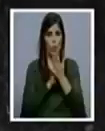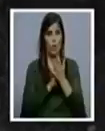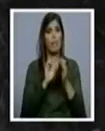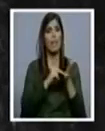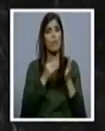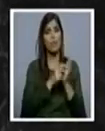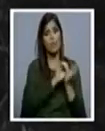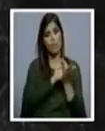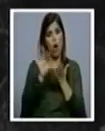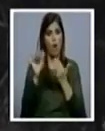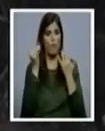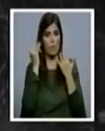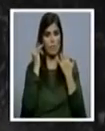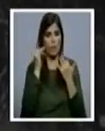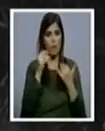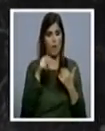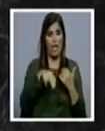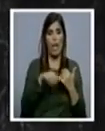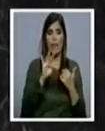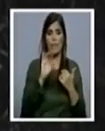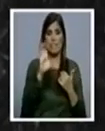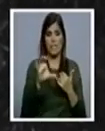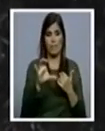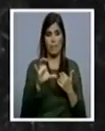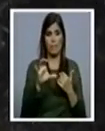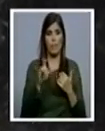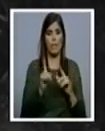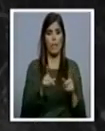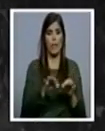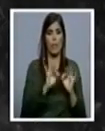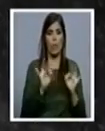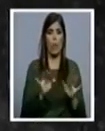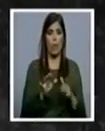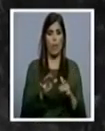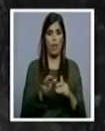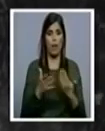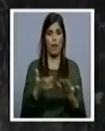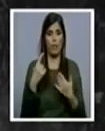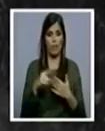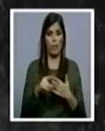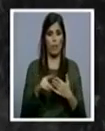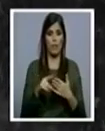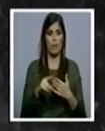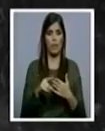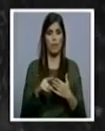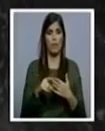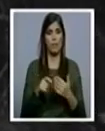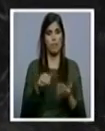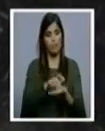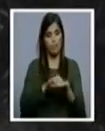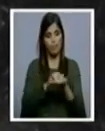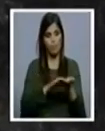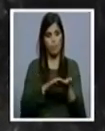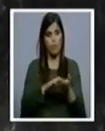transmissão de dados é o NFC. É aquilo que se usa atualmente nos terminais de